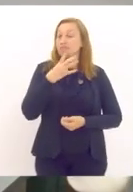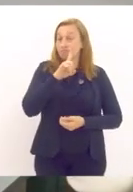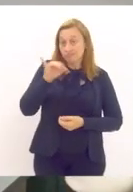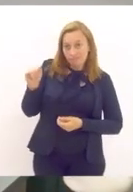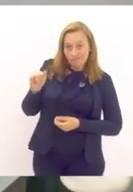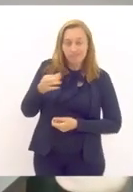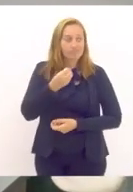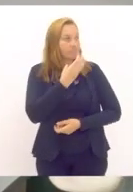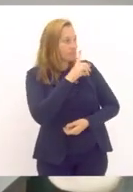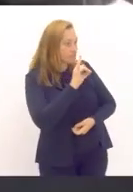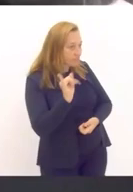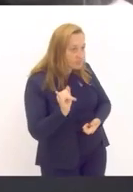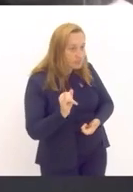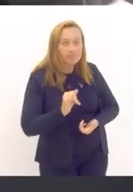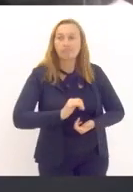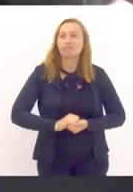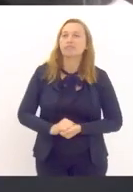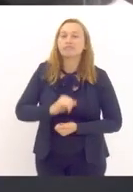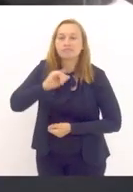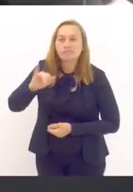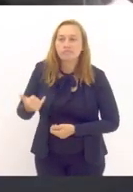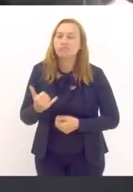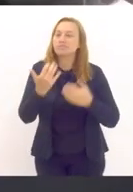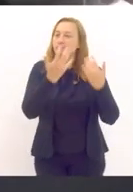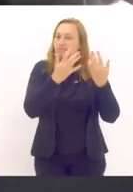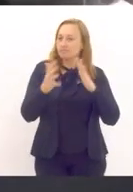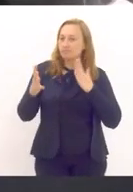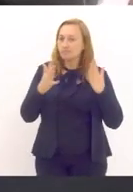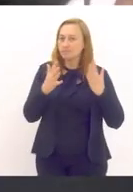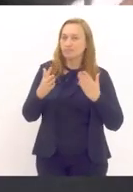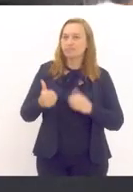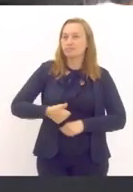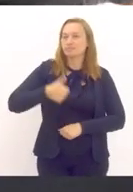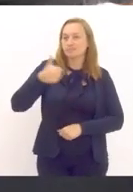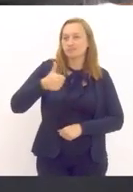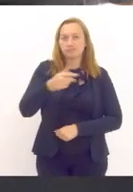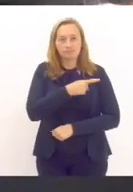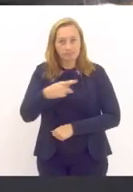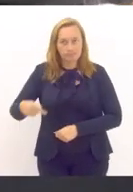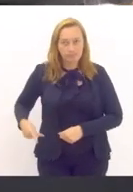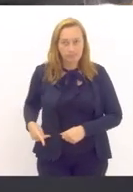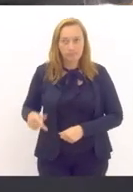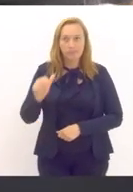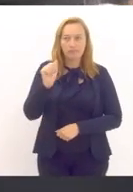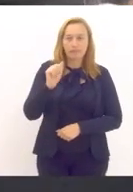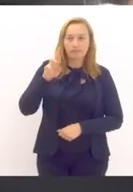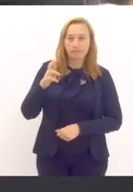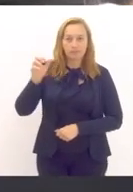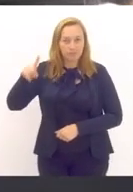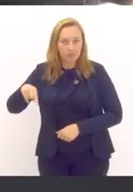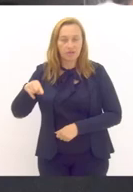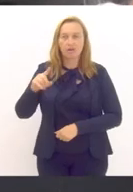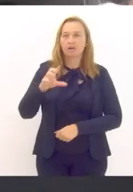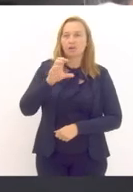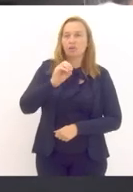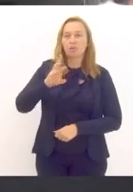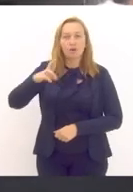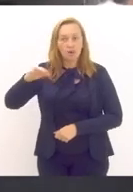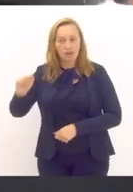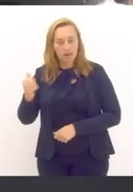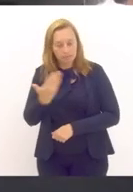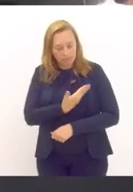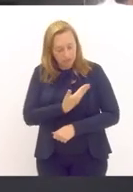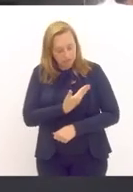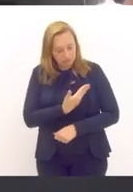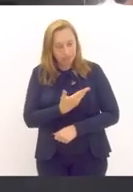Bom dia. Aproveitar para saudar aqui o primeiro ao presidente, o presidente André Correia, colega, que tem